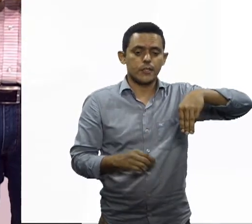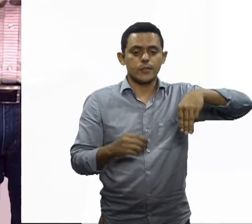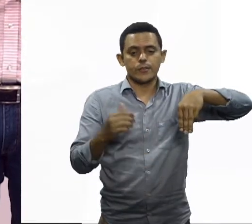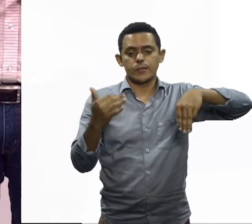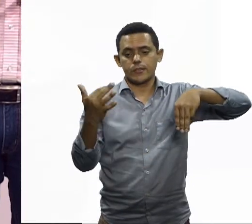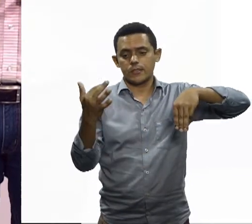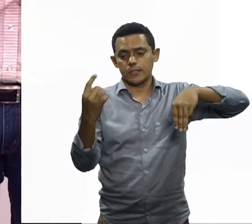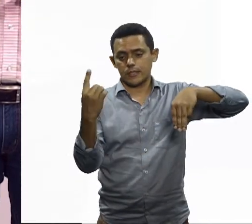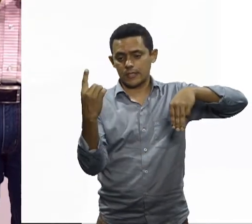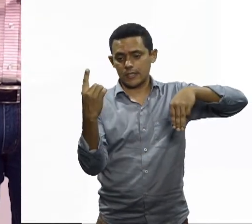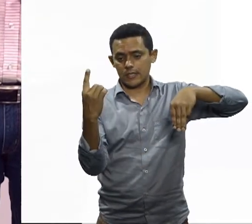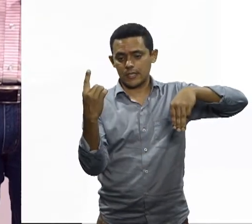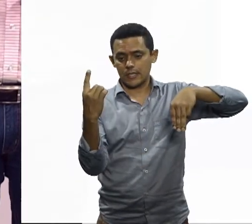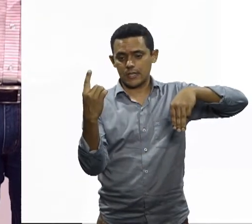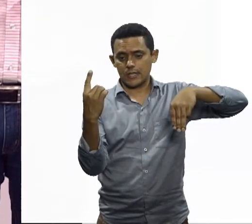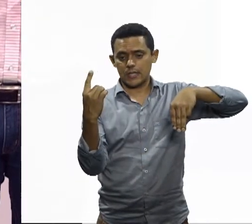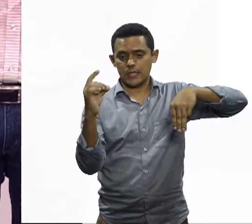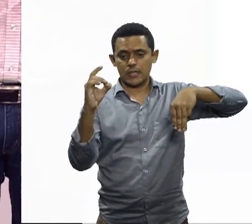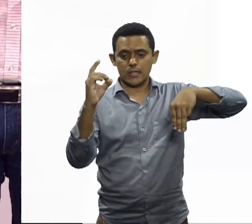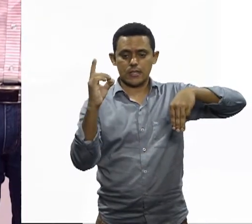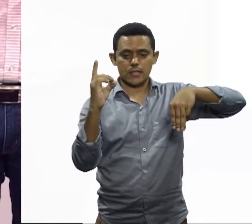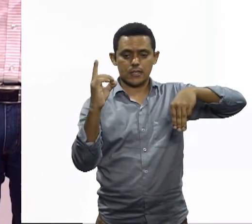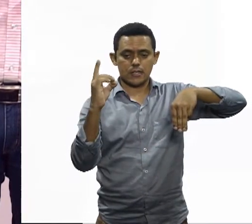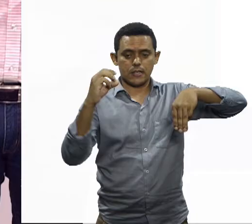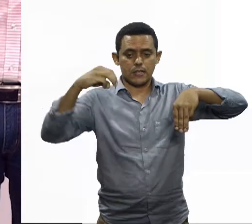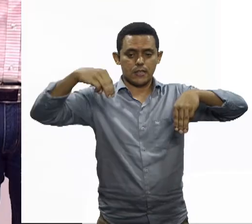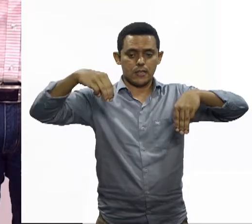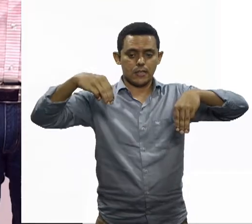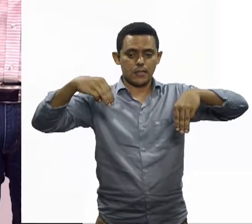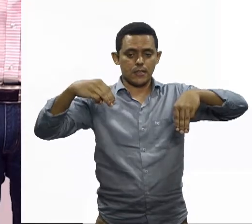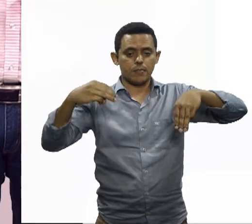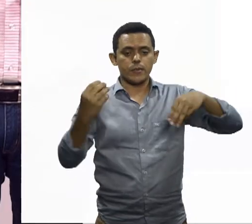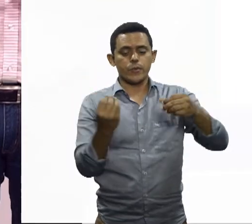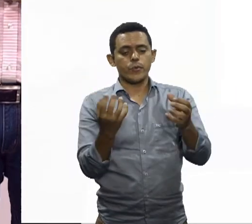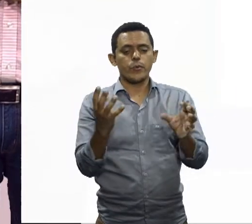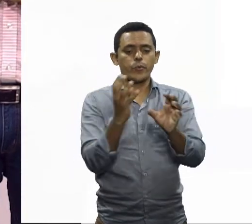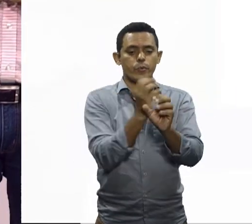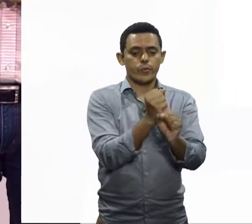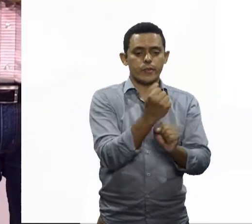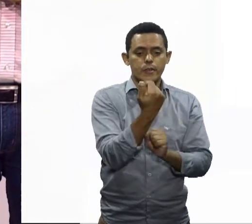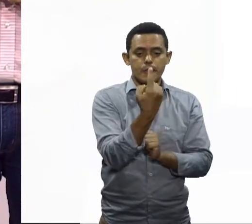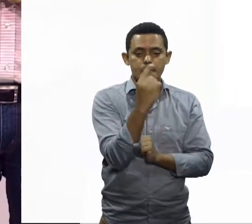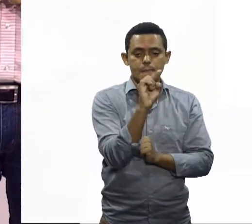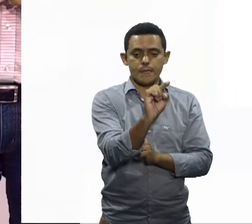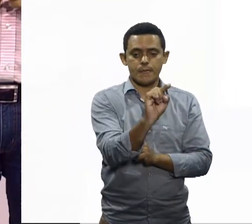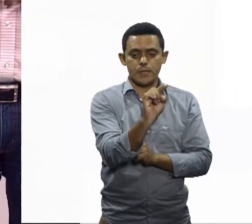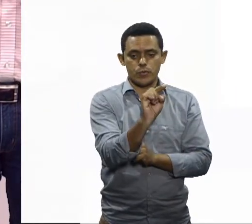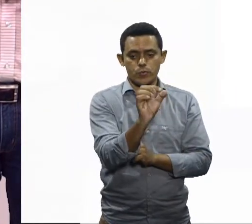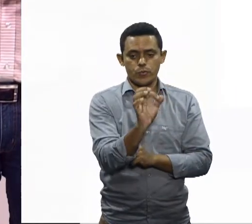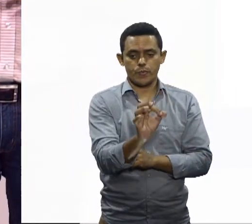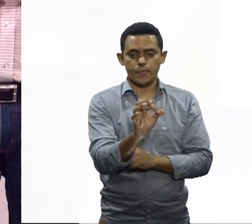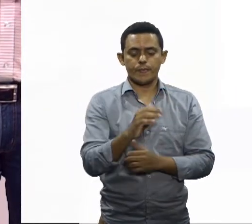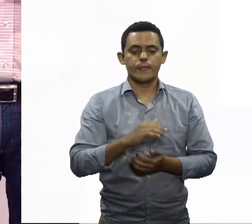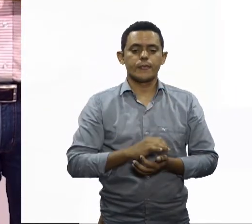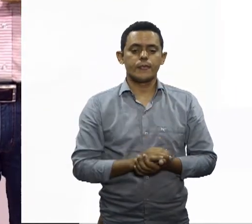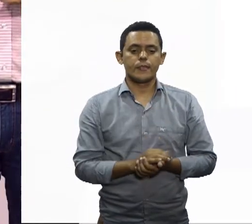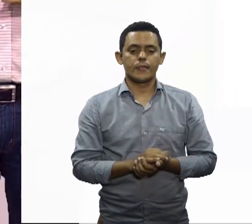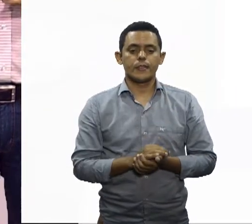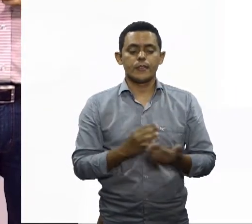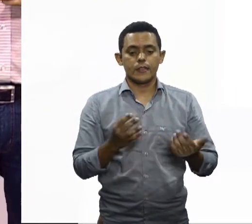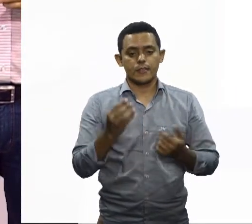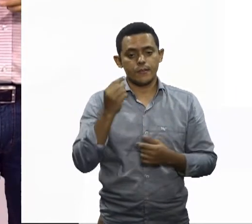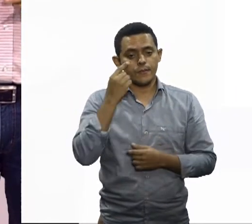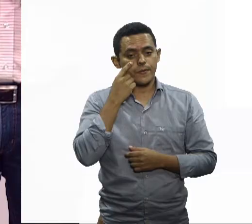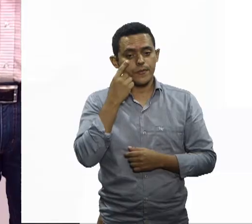decímetros cúbicos. Observe lá que o metro ao cubo é 1.000 vezes maior do que o decímetro cúbico. E logo, quando